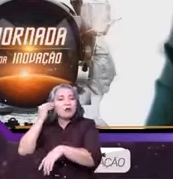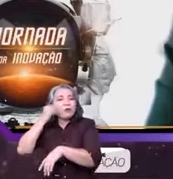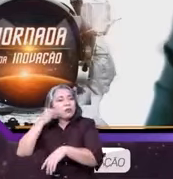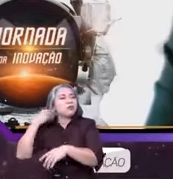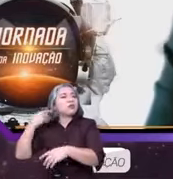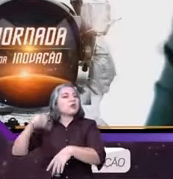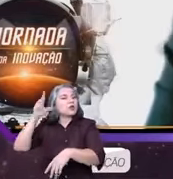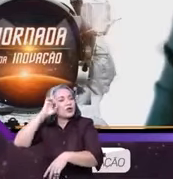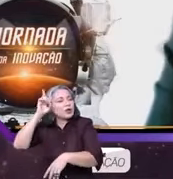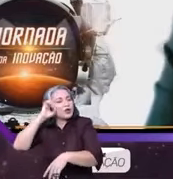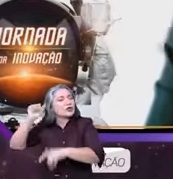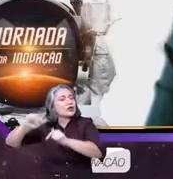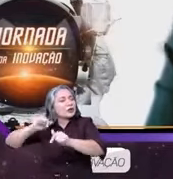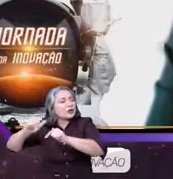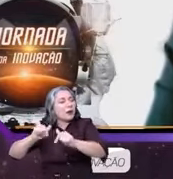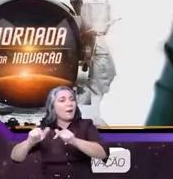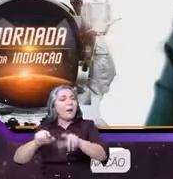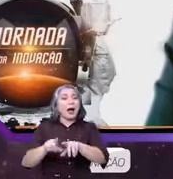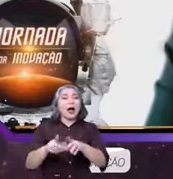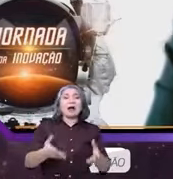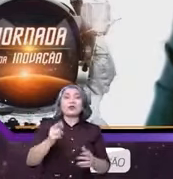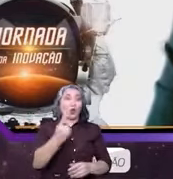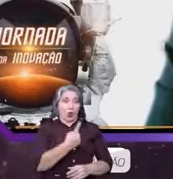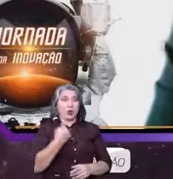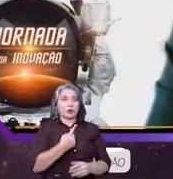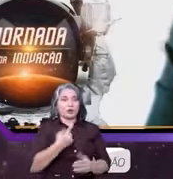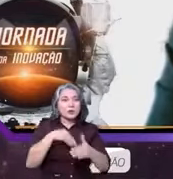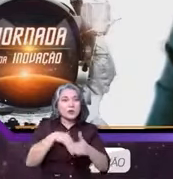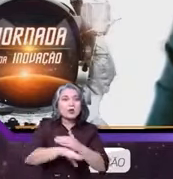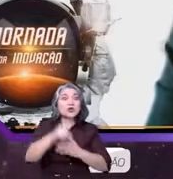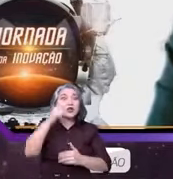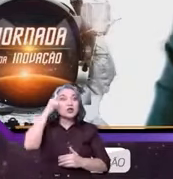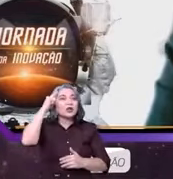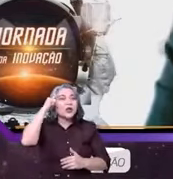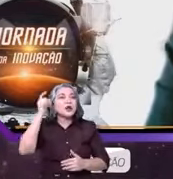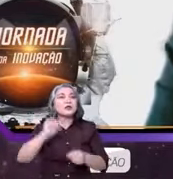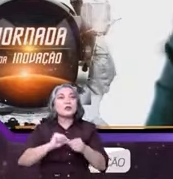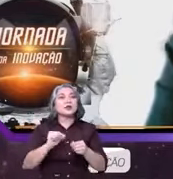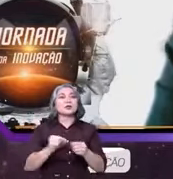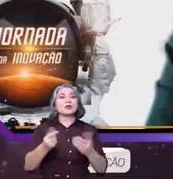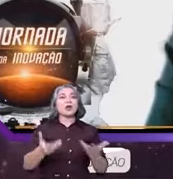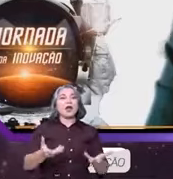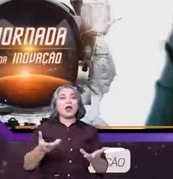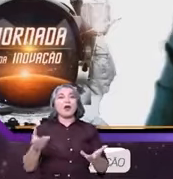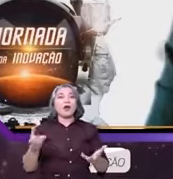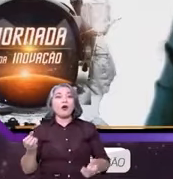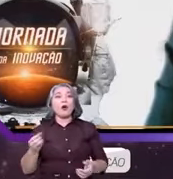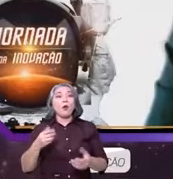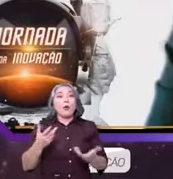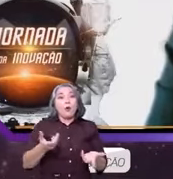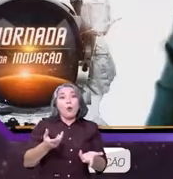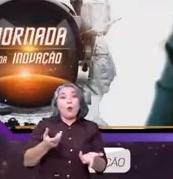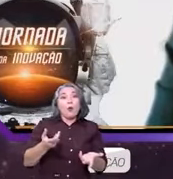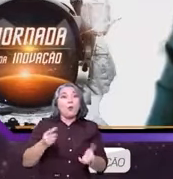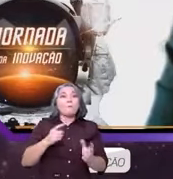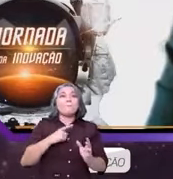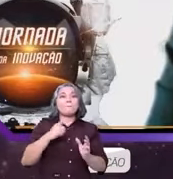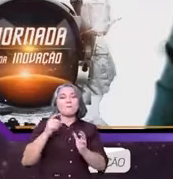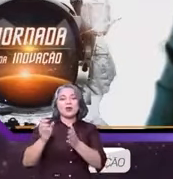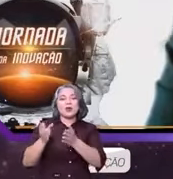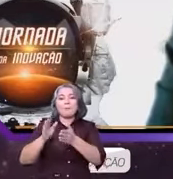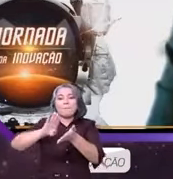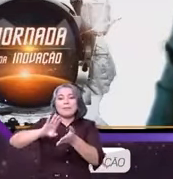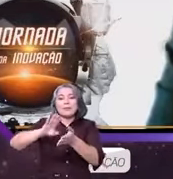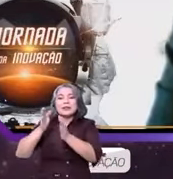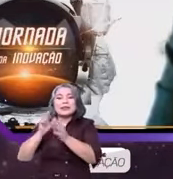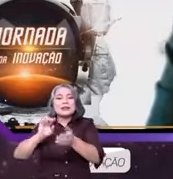gente não é muito acostumado a essa ideia de fazer as coisas de forma fracionada, doutor